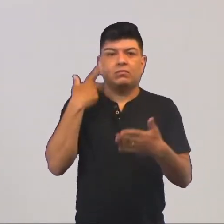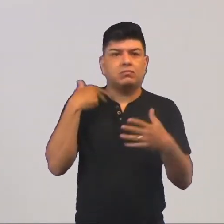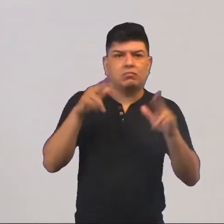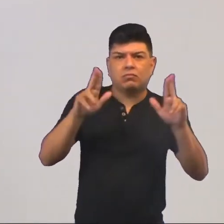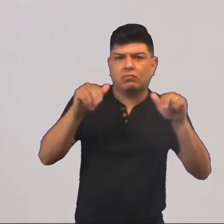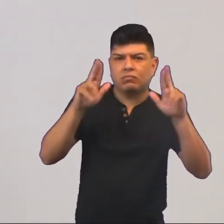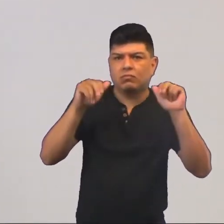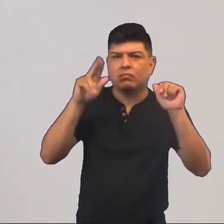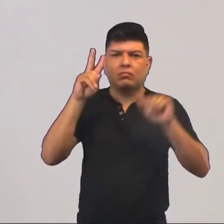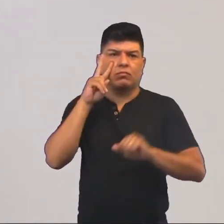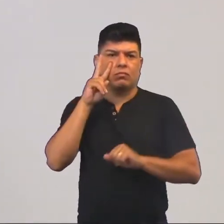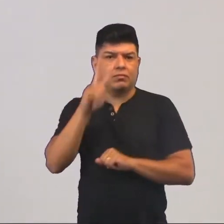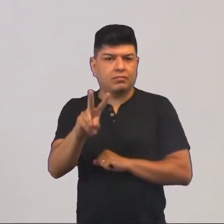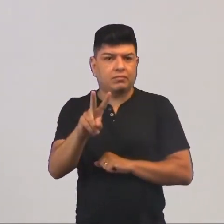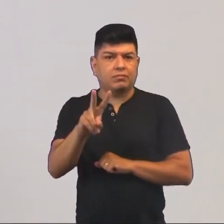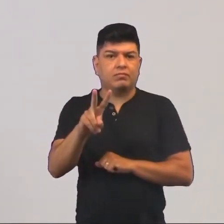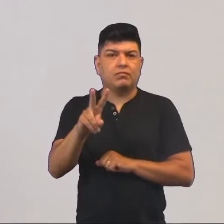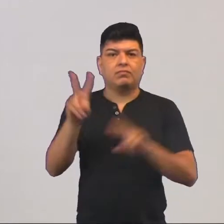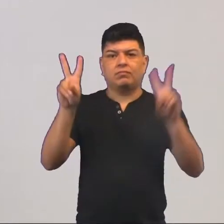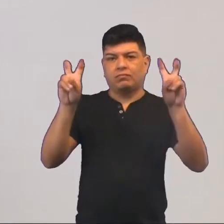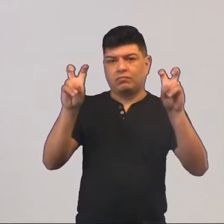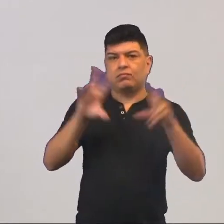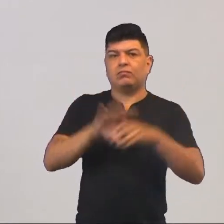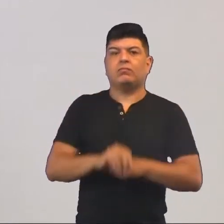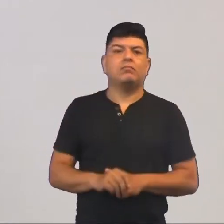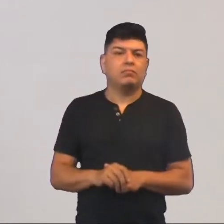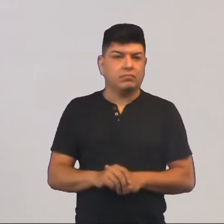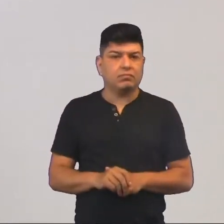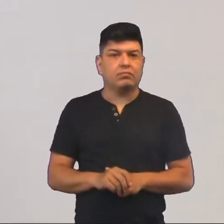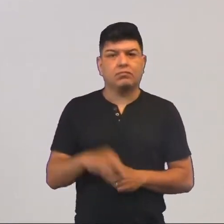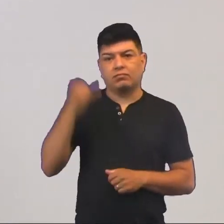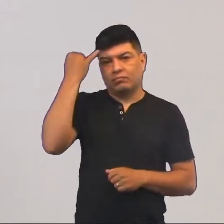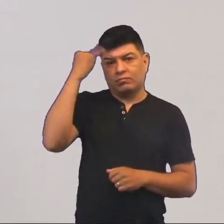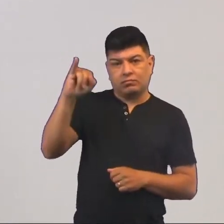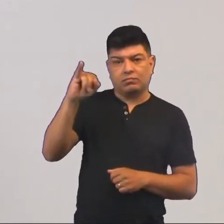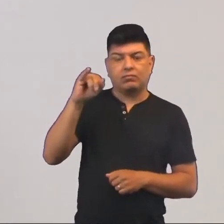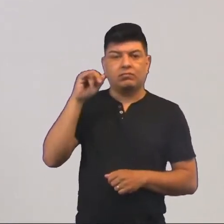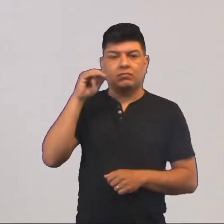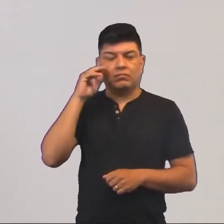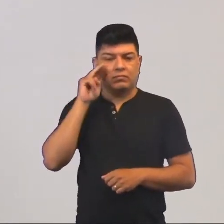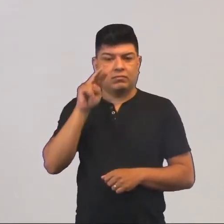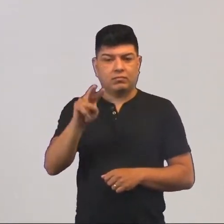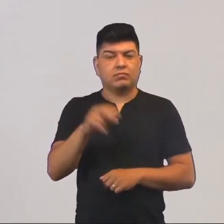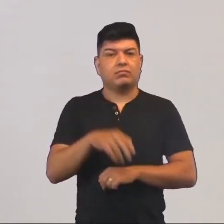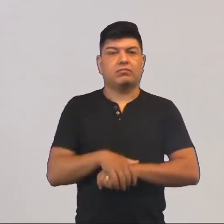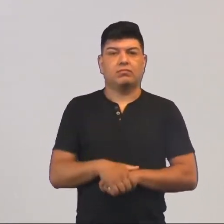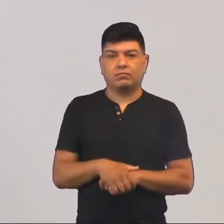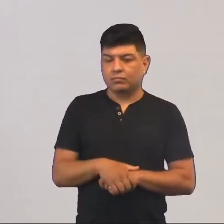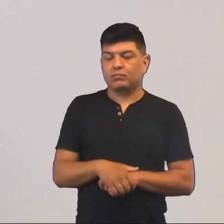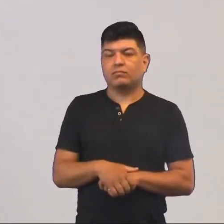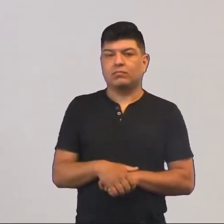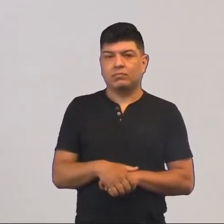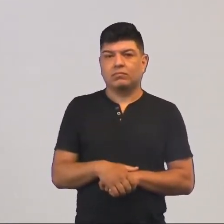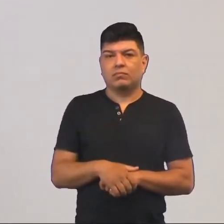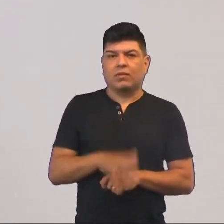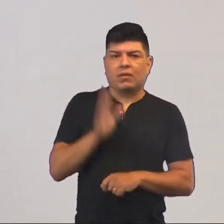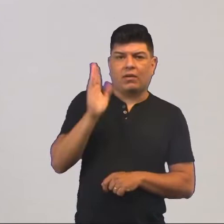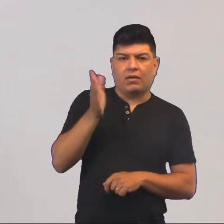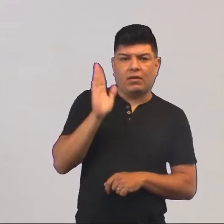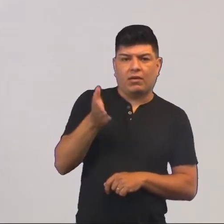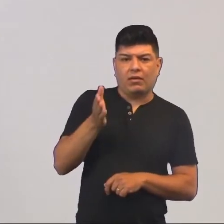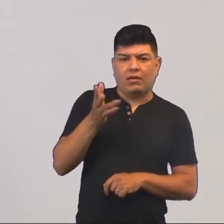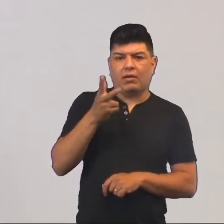nunca nem ouviu falar do termo. Então essa é a ideia de eu ter lido para você, isso aí eu já